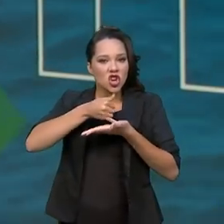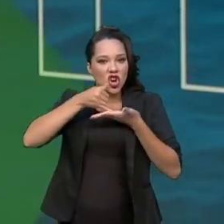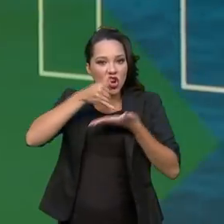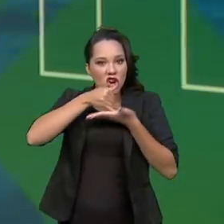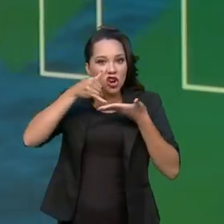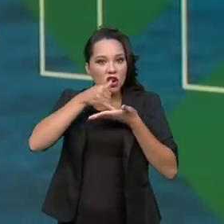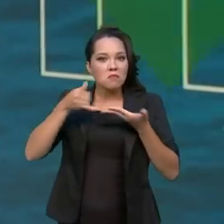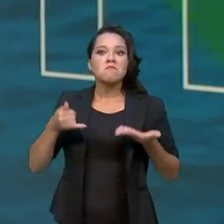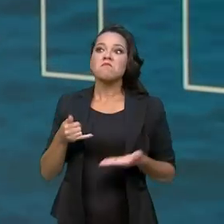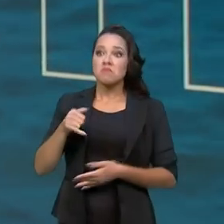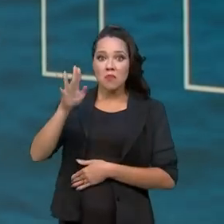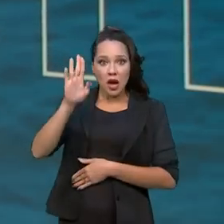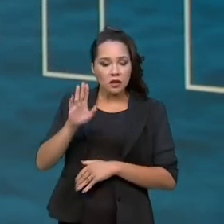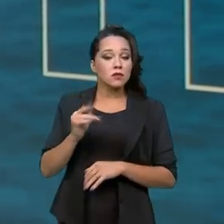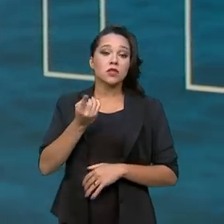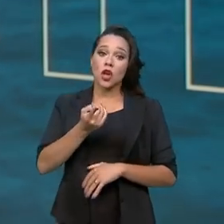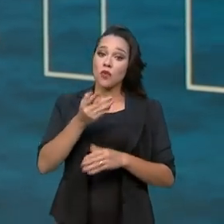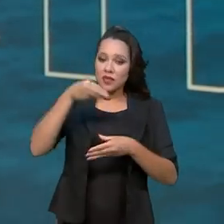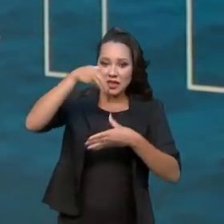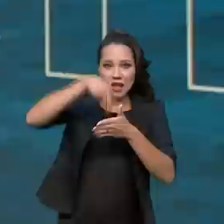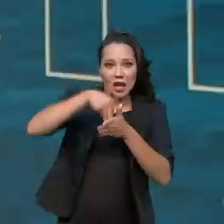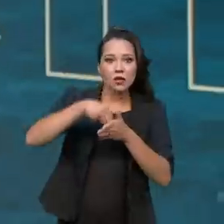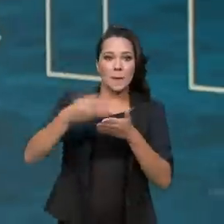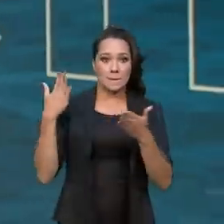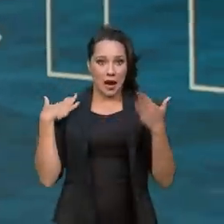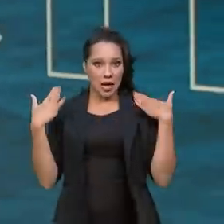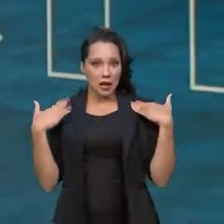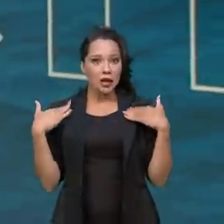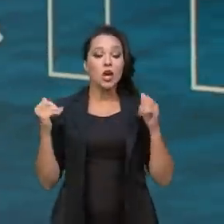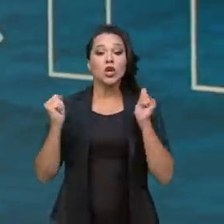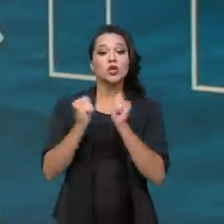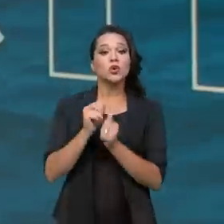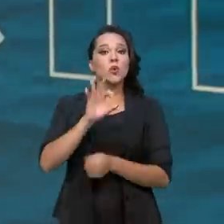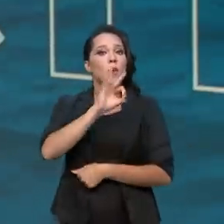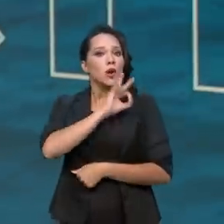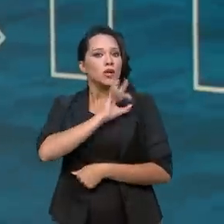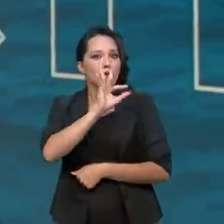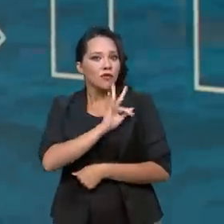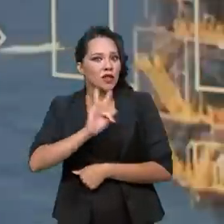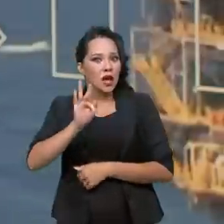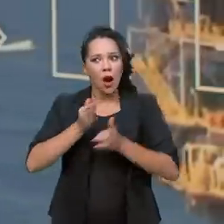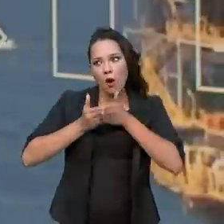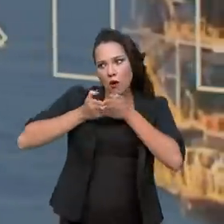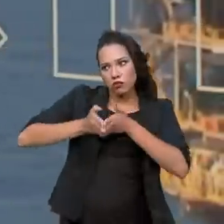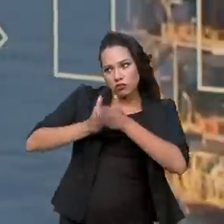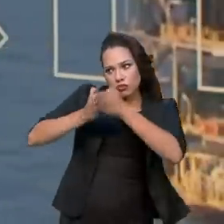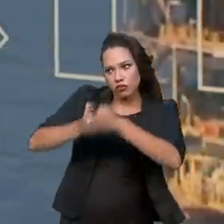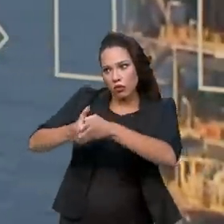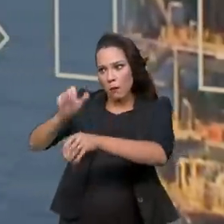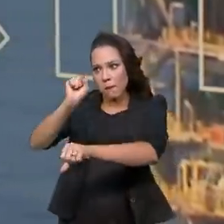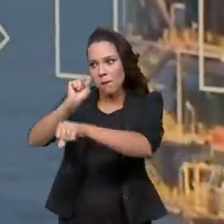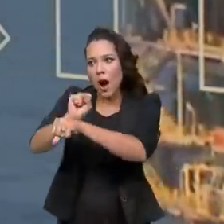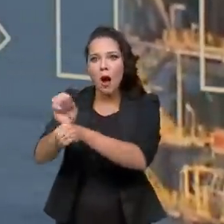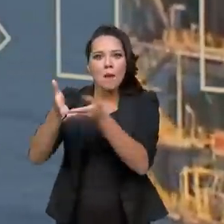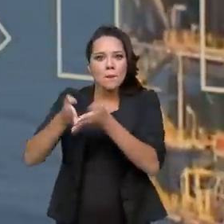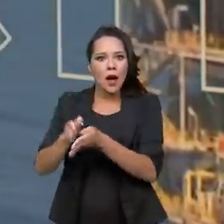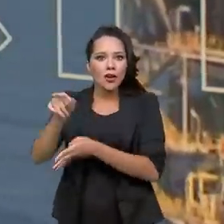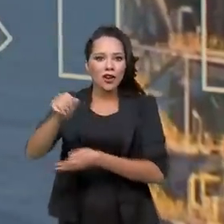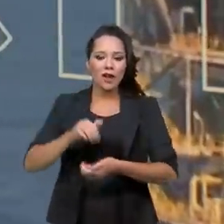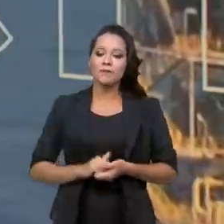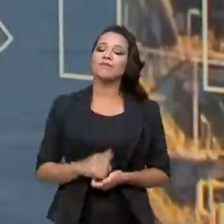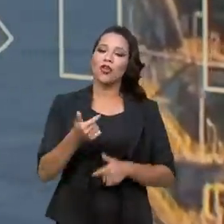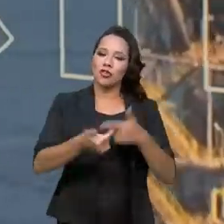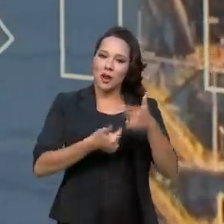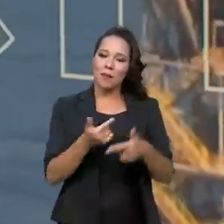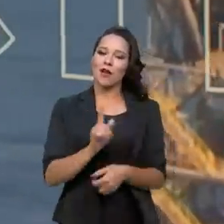com agentes da Polícia Federal embarcados. Ou seja, nós desenvolvemos a nossa operação em